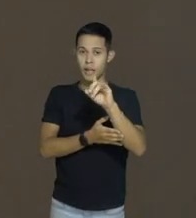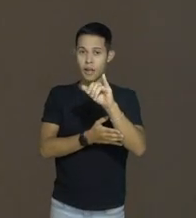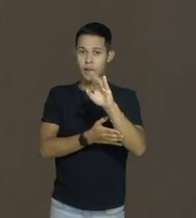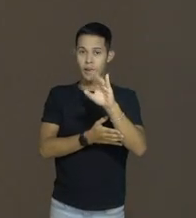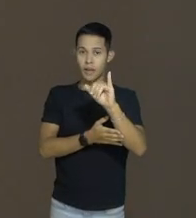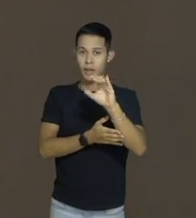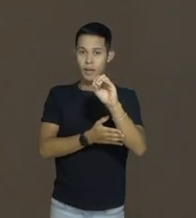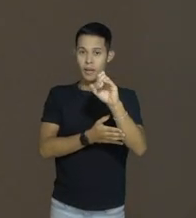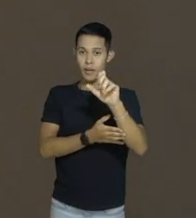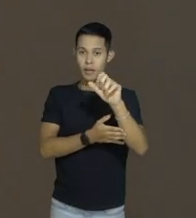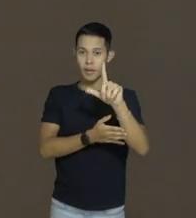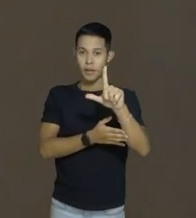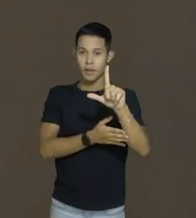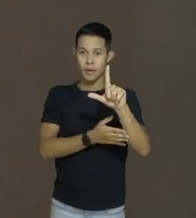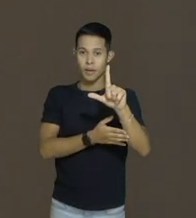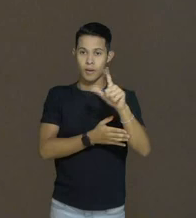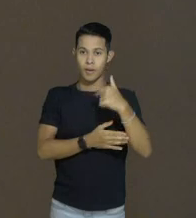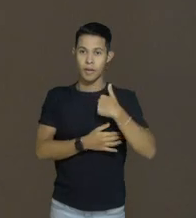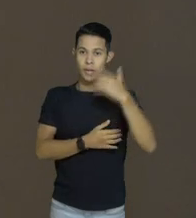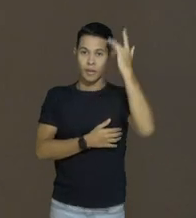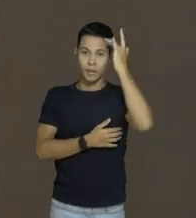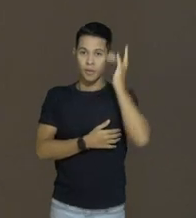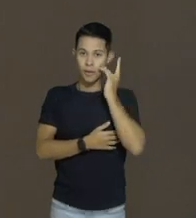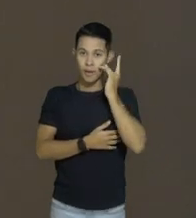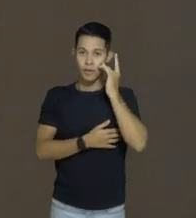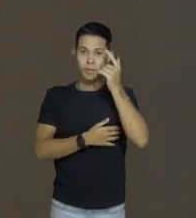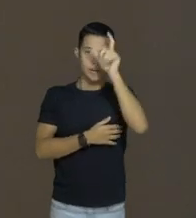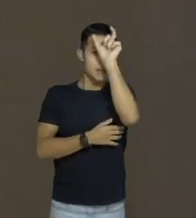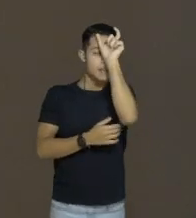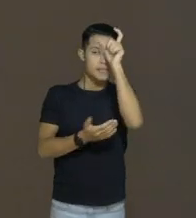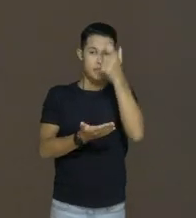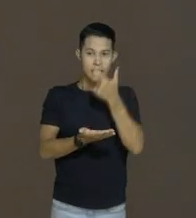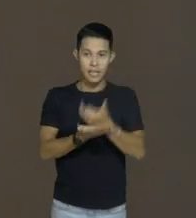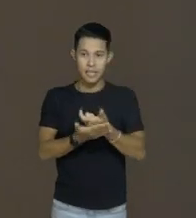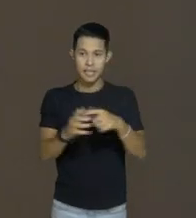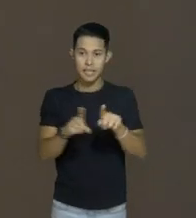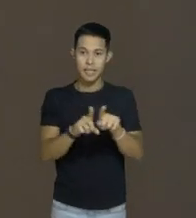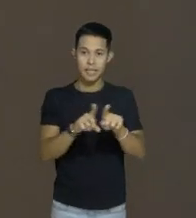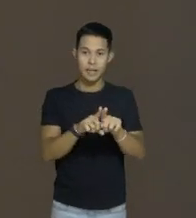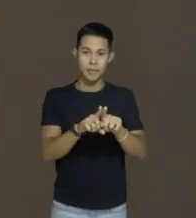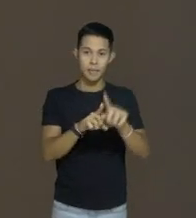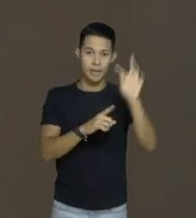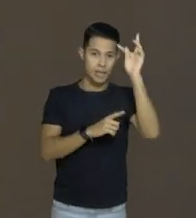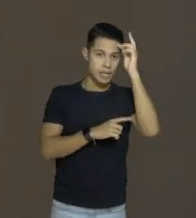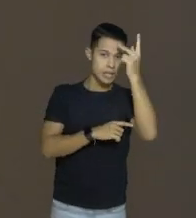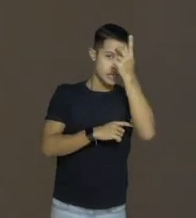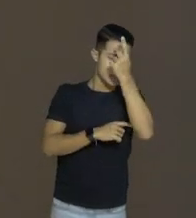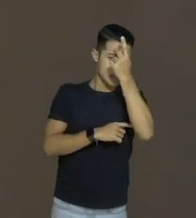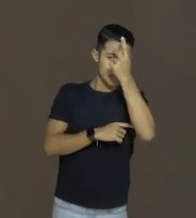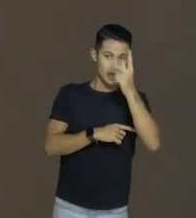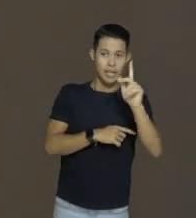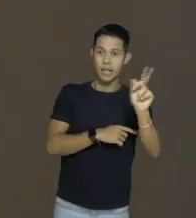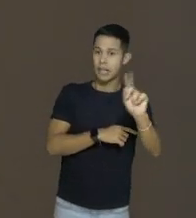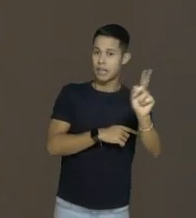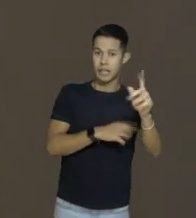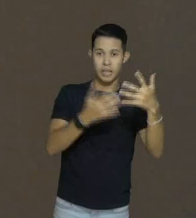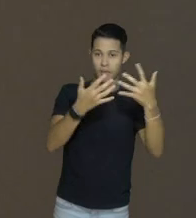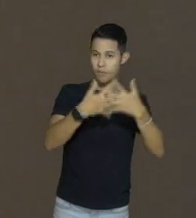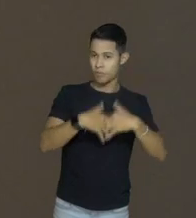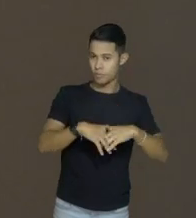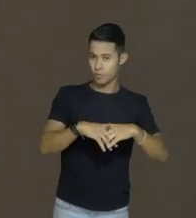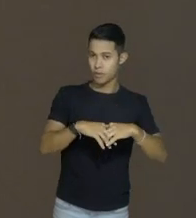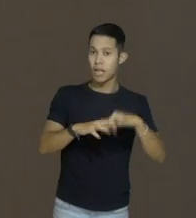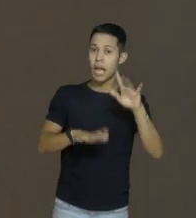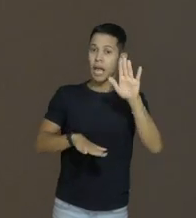para dislexia e TDAH não tem nenhum efeito. Não é. Eu uso, sou uma médica que uso, é extremamente